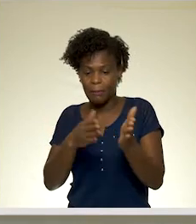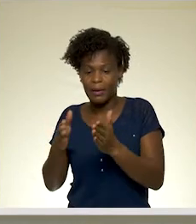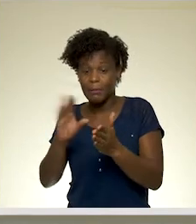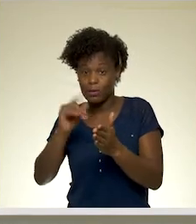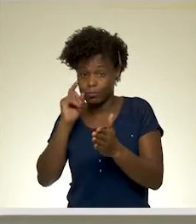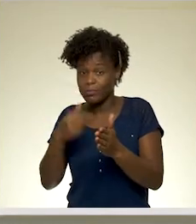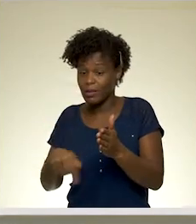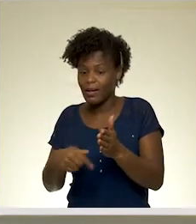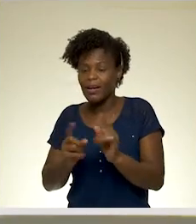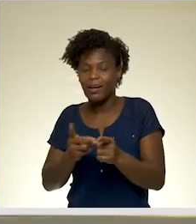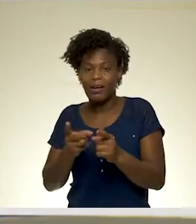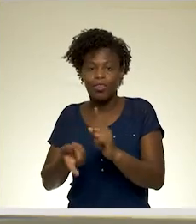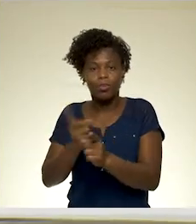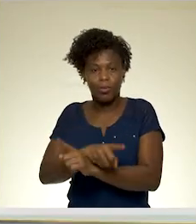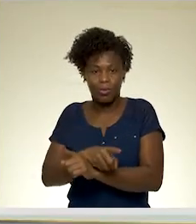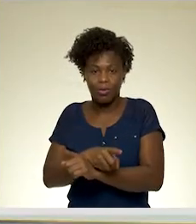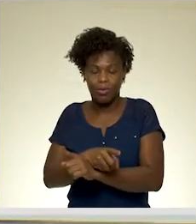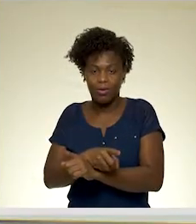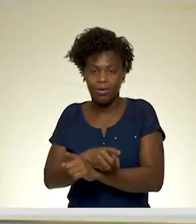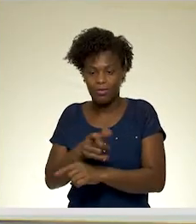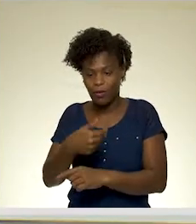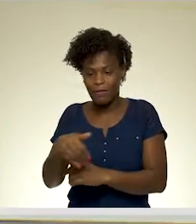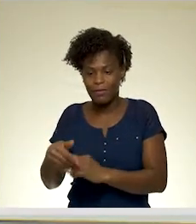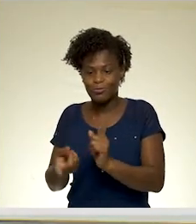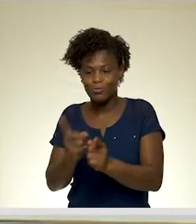a parte mais segura, que é substituir aqui